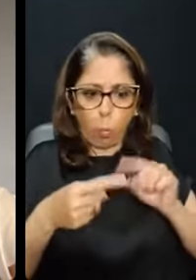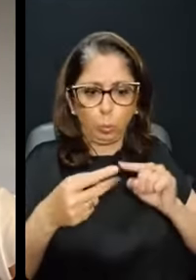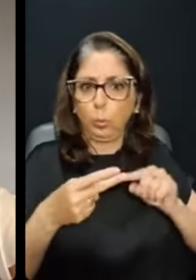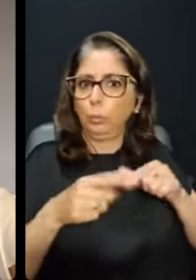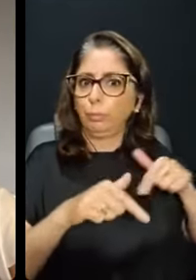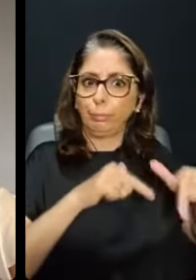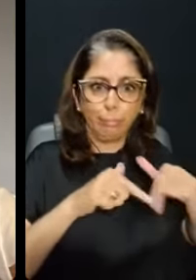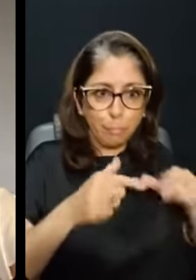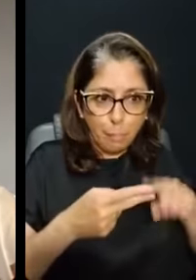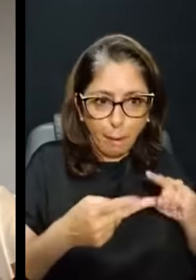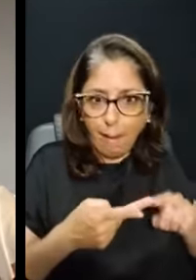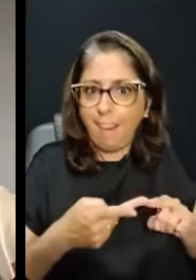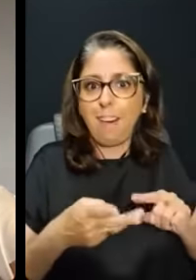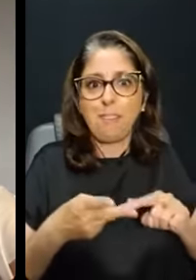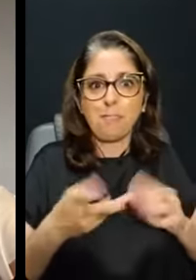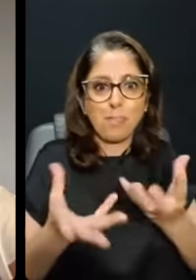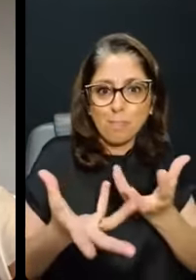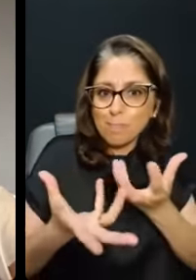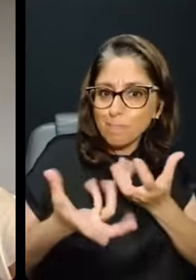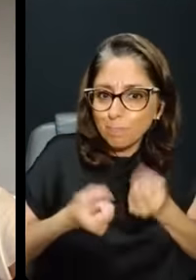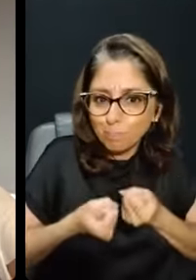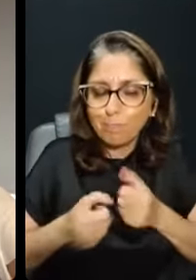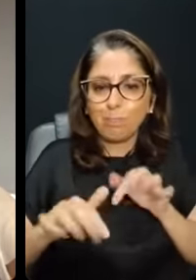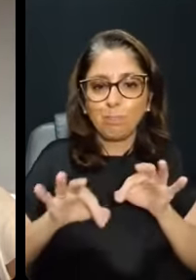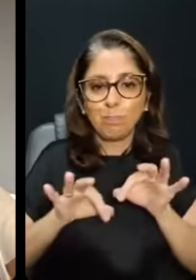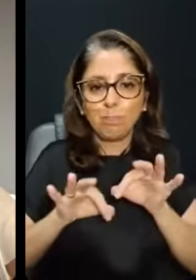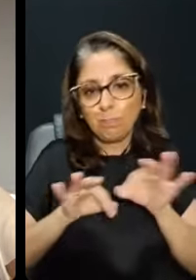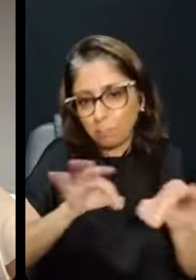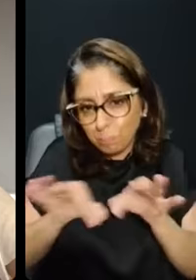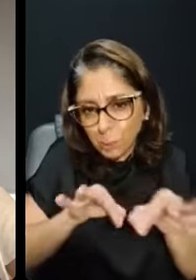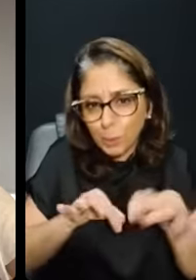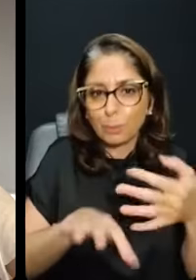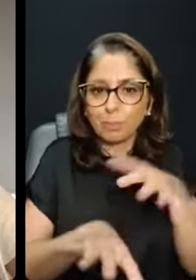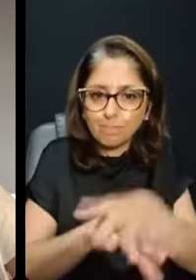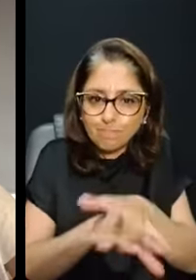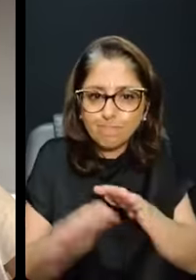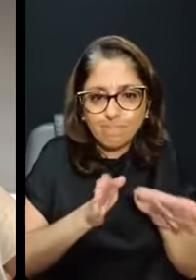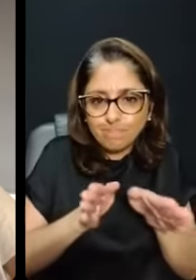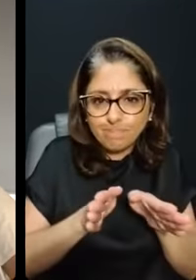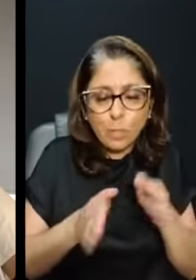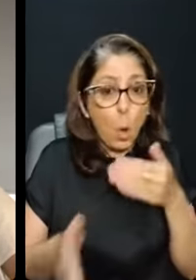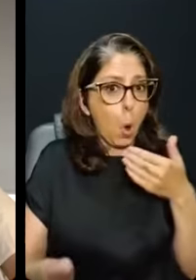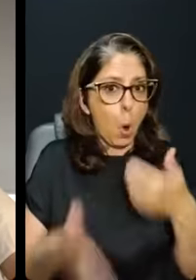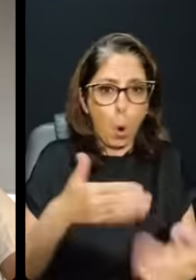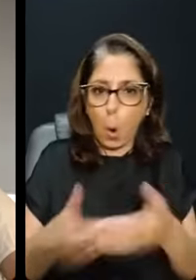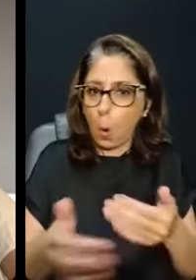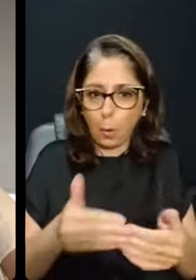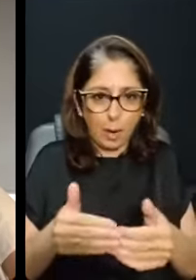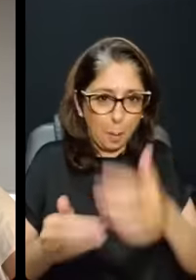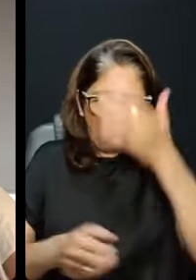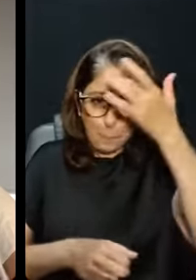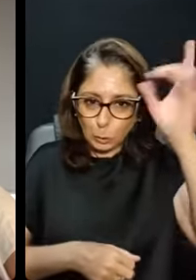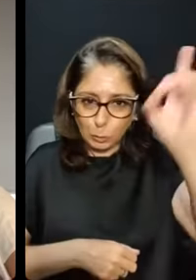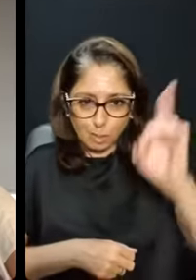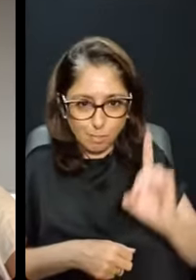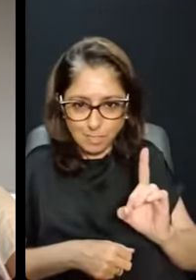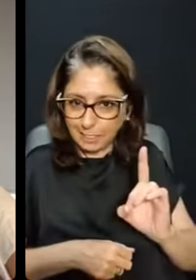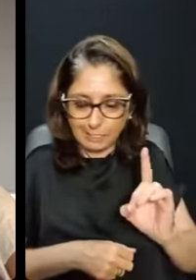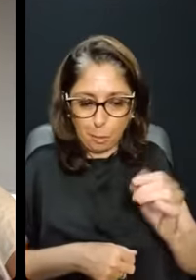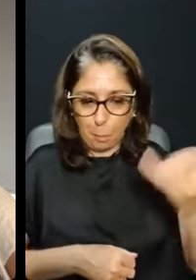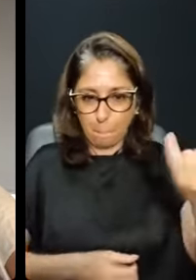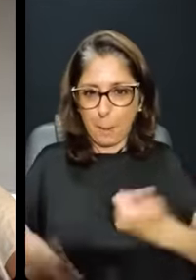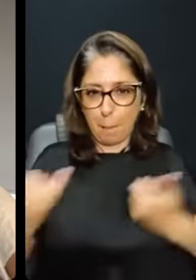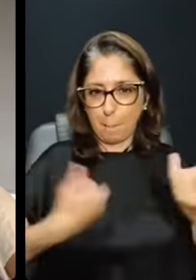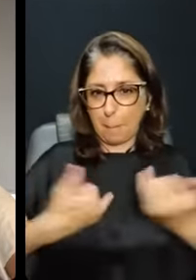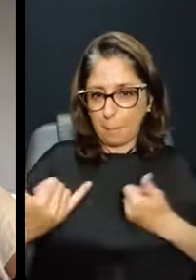falando sobre pessoa com deficiência, eu estava lá, não importava o que que era. E aí os desafios foram aumentando cada vez